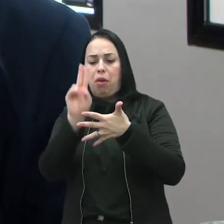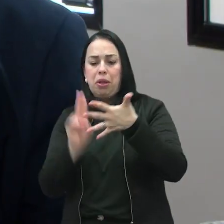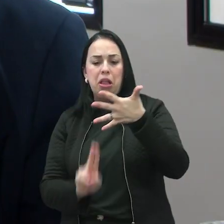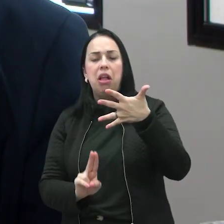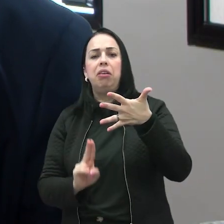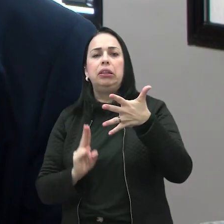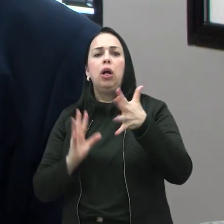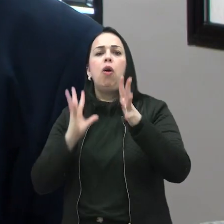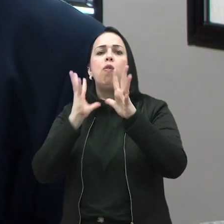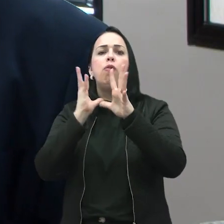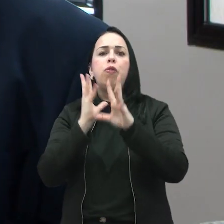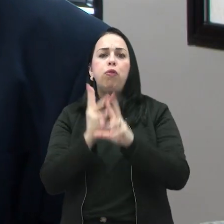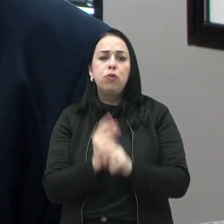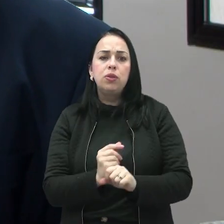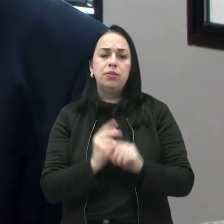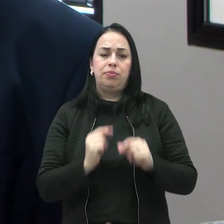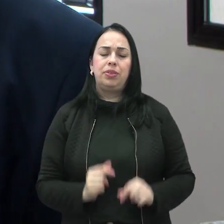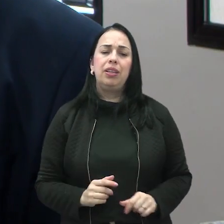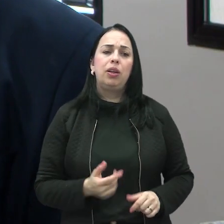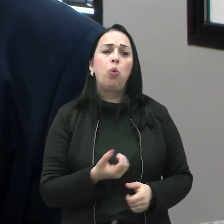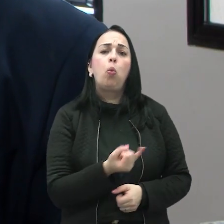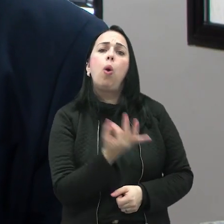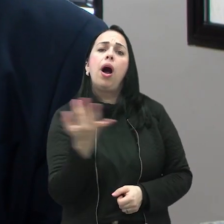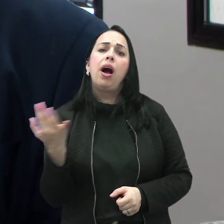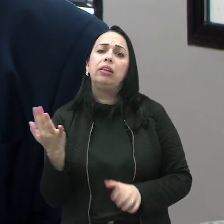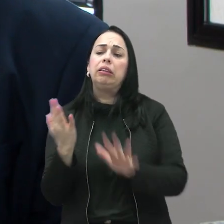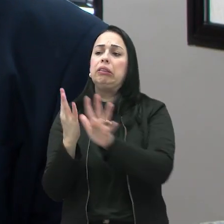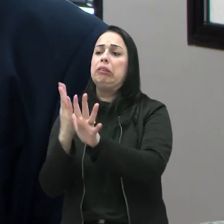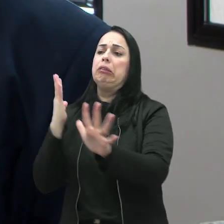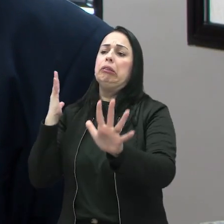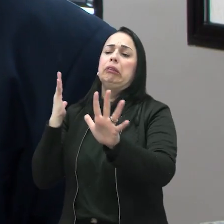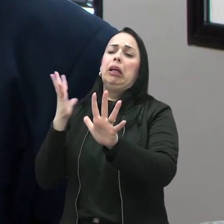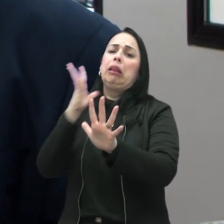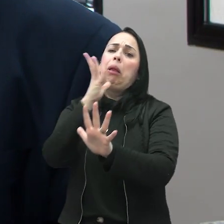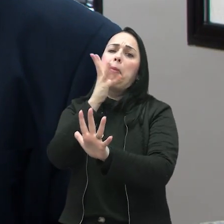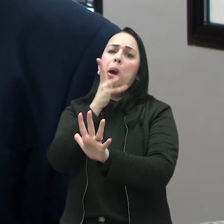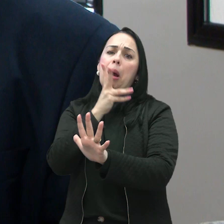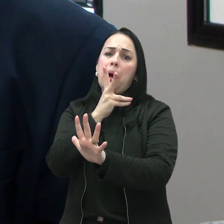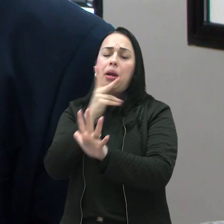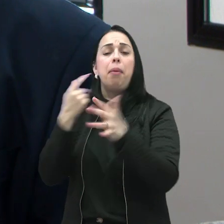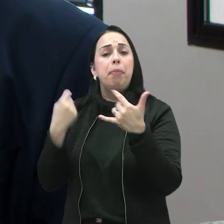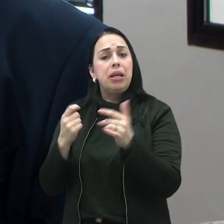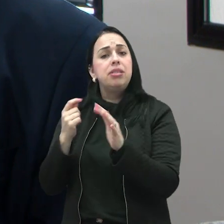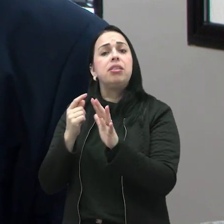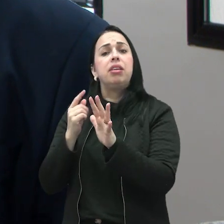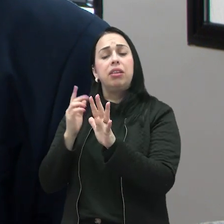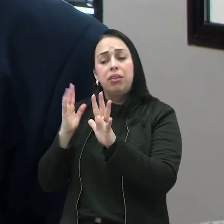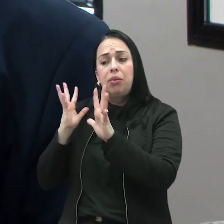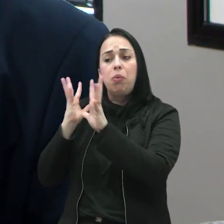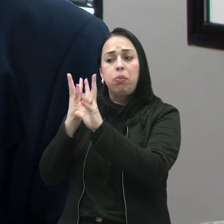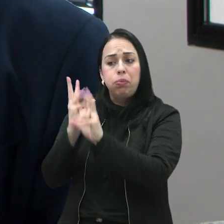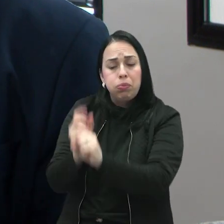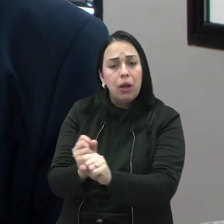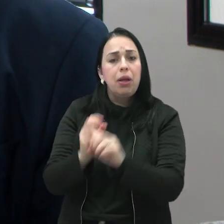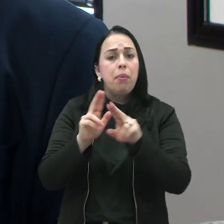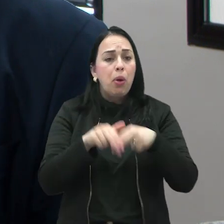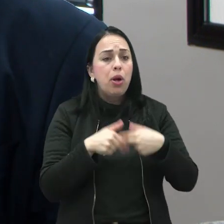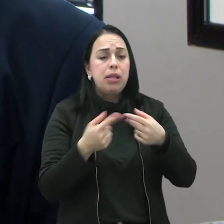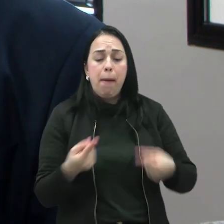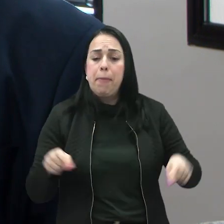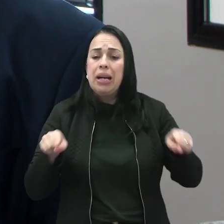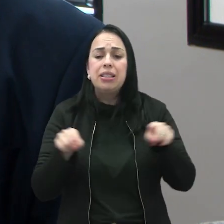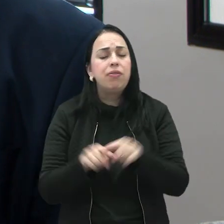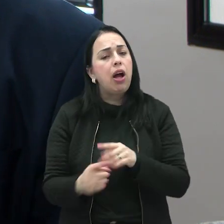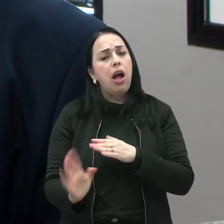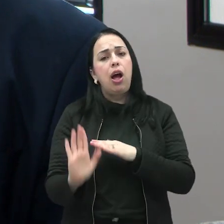Vai ajudar muito a população, nós temos diversas filas, né, na área da saúde, essas filas precisam andar e essa parceria aí com a faculdade